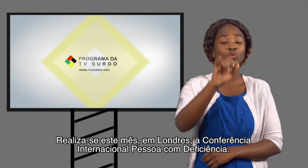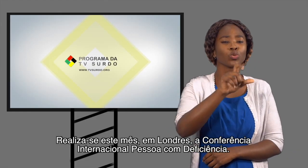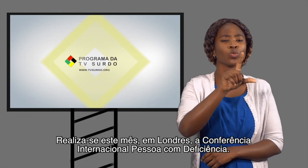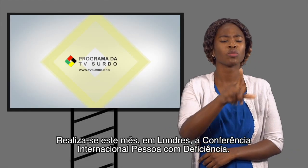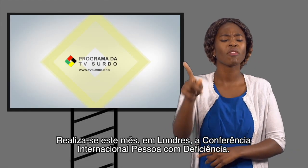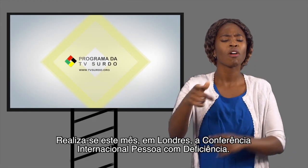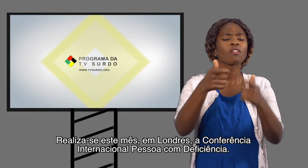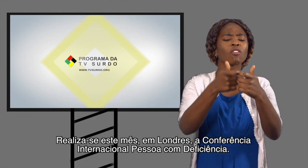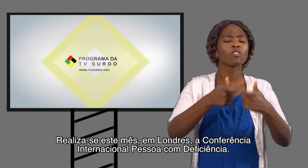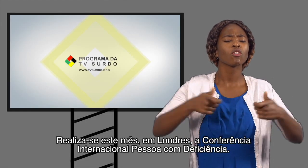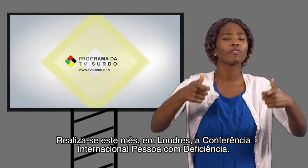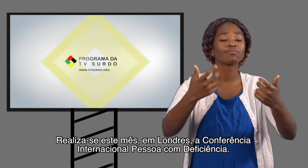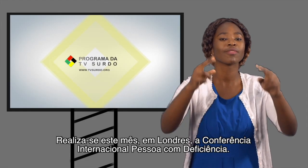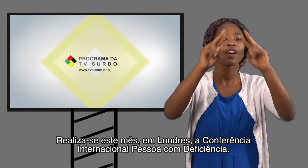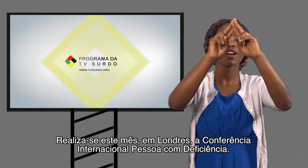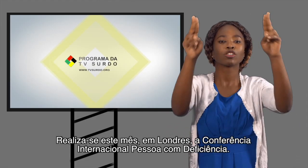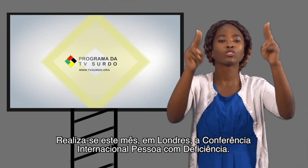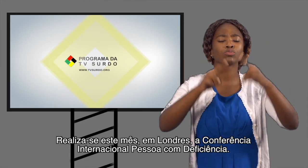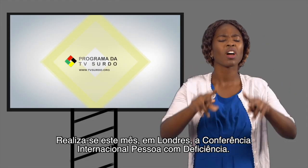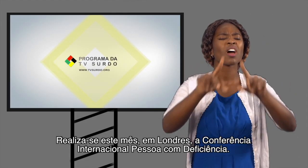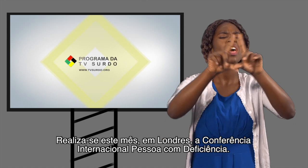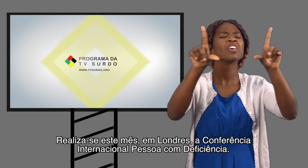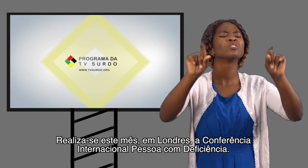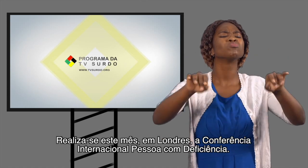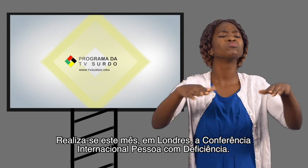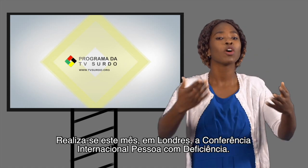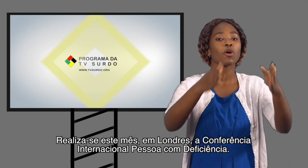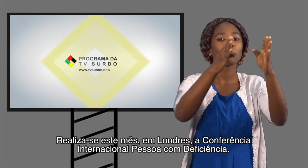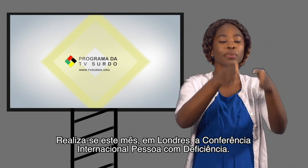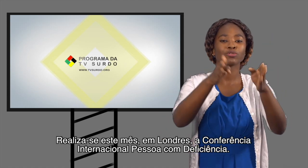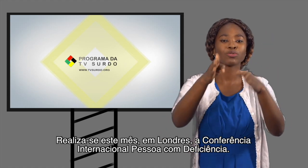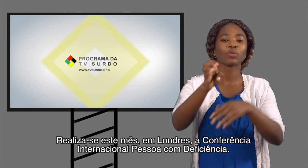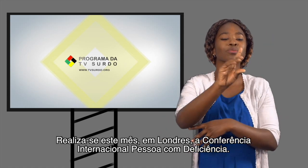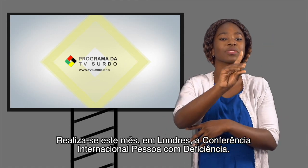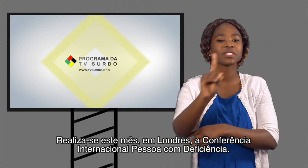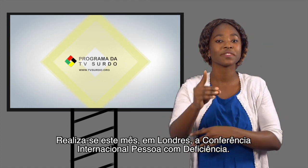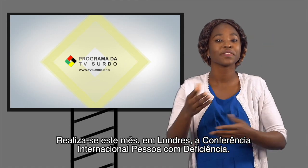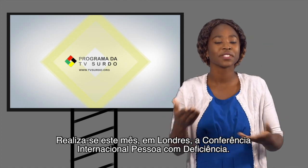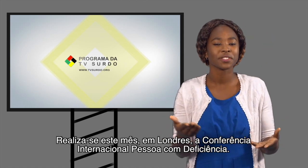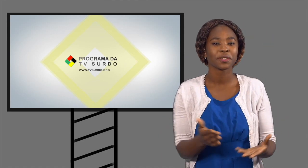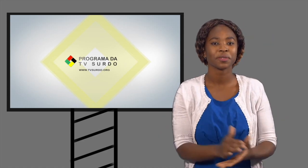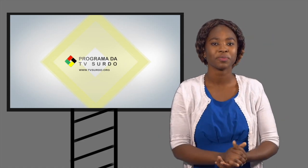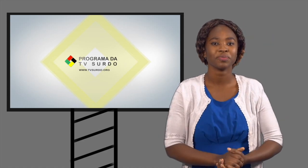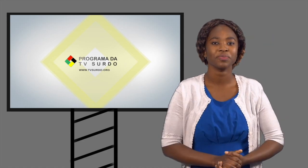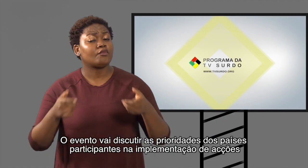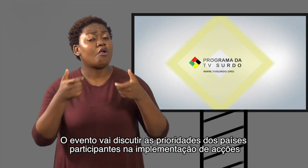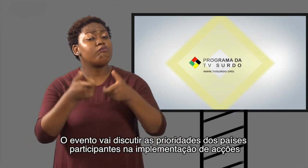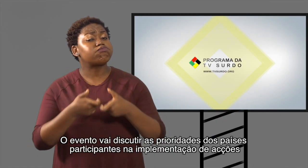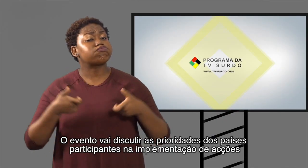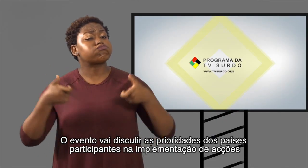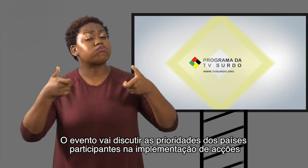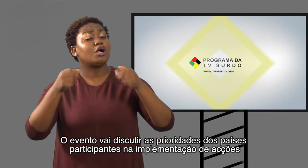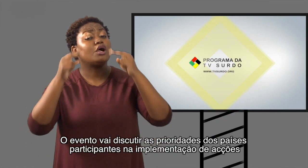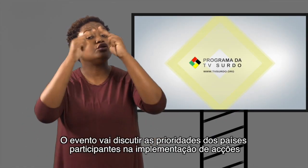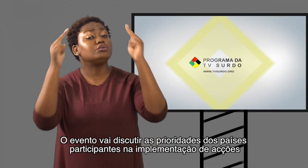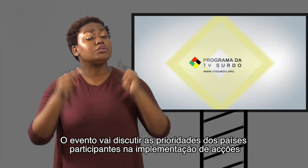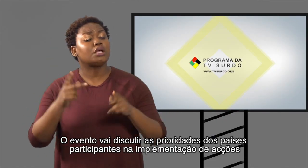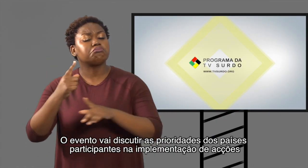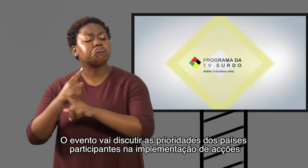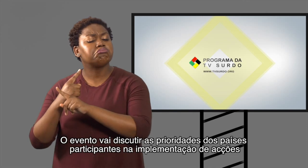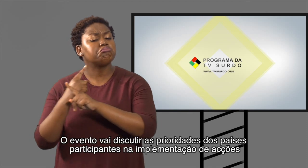Realizas este mês em Londres a Conferência Internacional da Pessoa com Deficiência. O evento vai